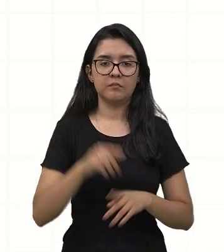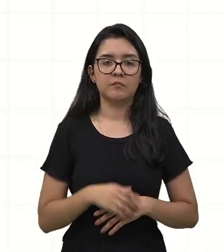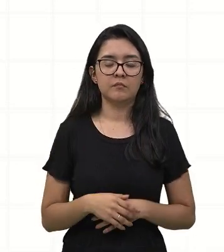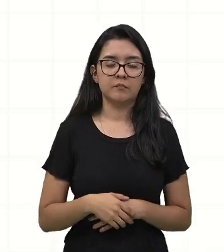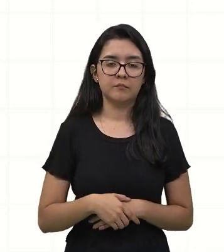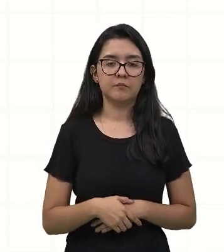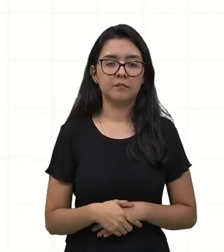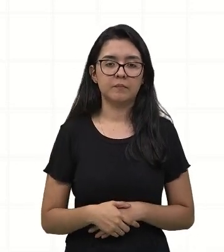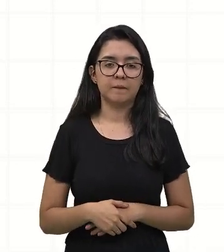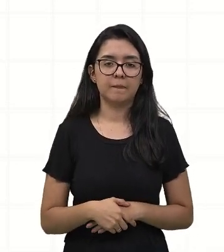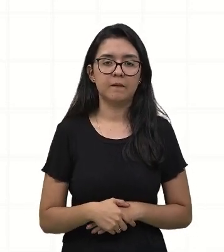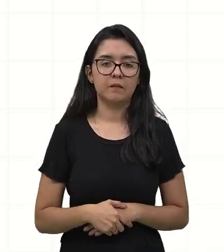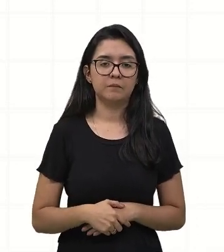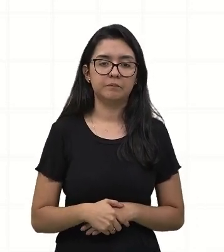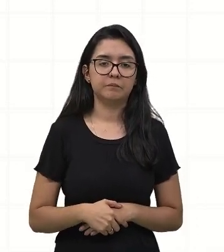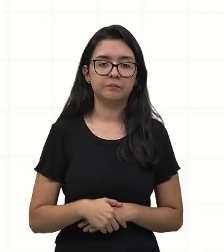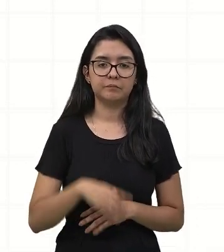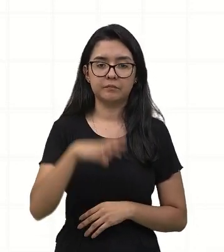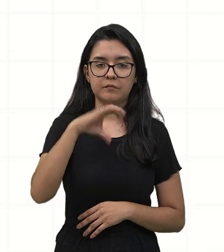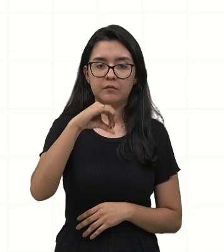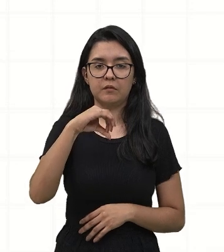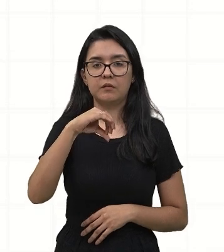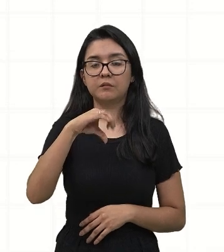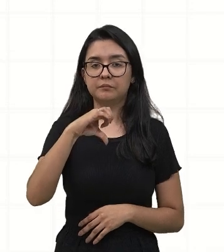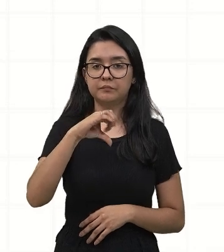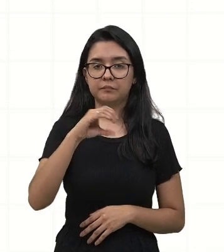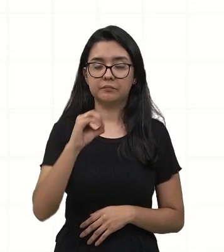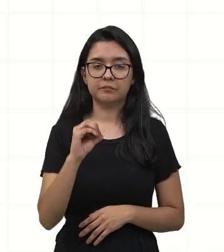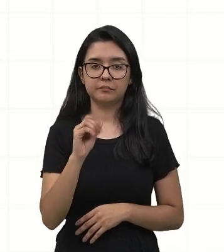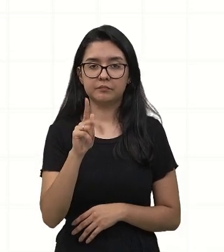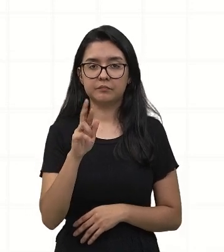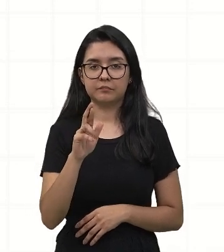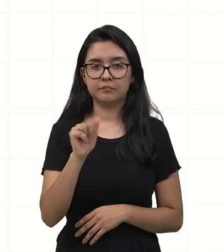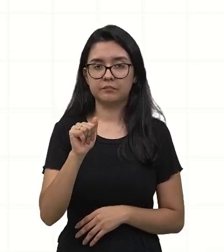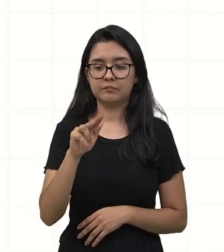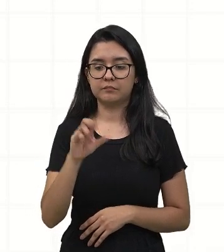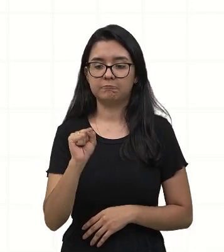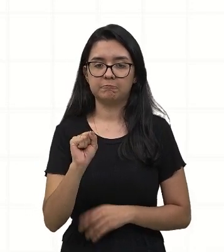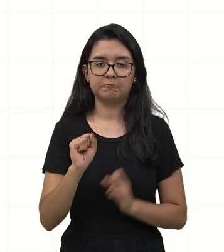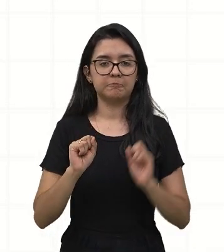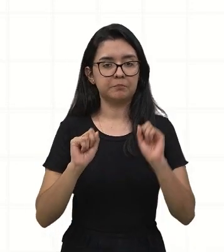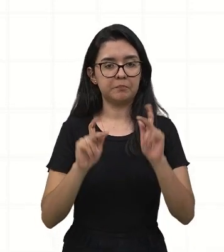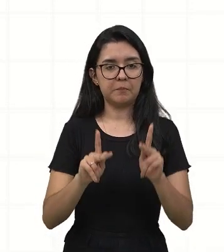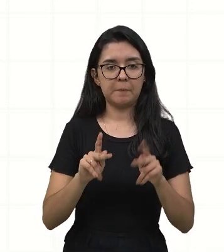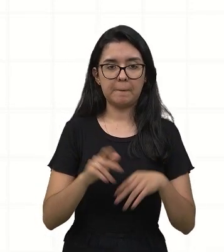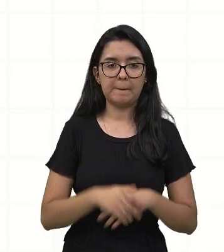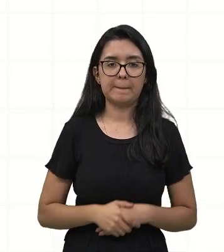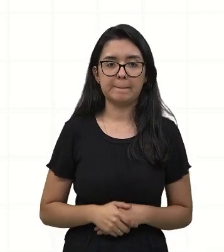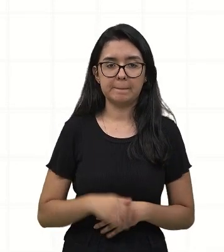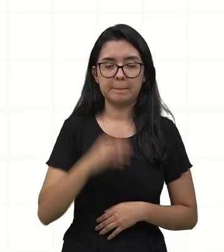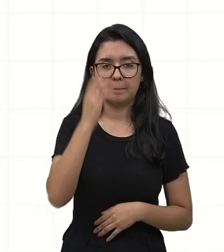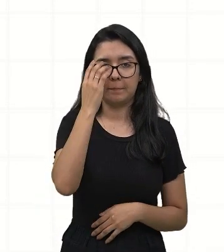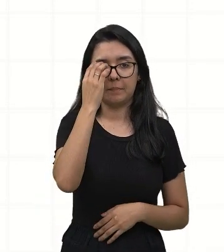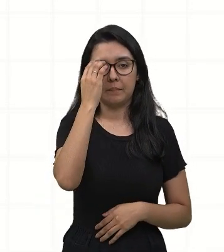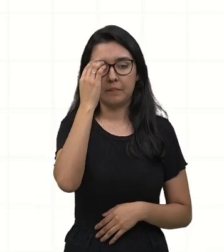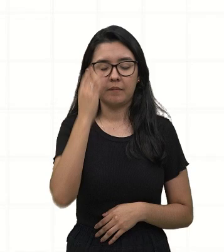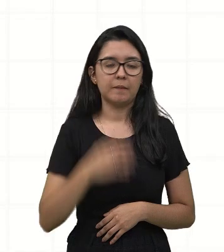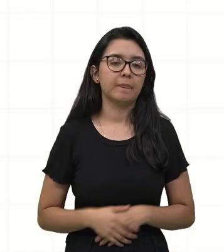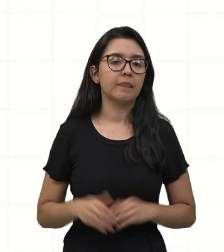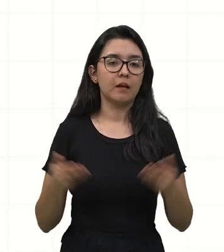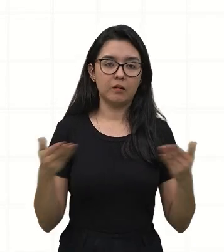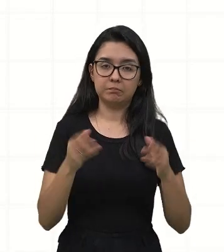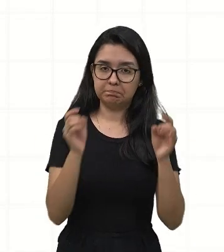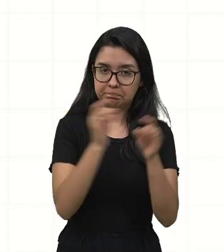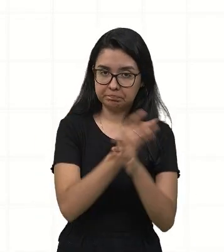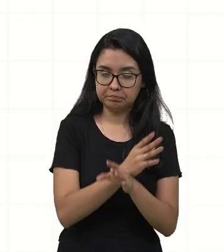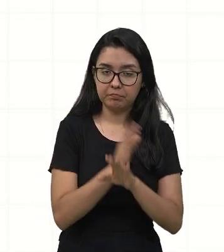na verdade, ele percorreu 90 graus. Beleza? Bom, pessoal, falando disso até